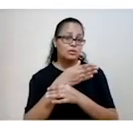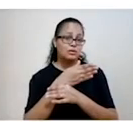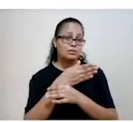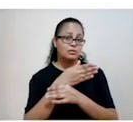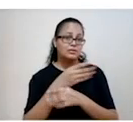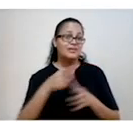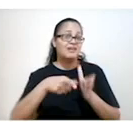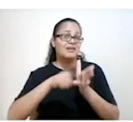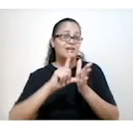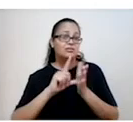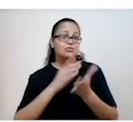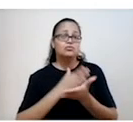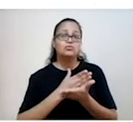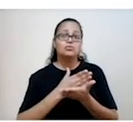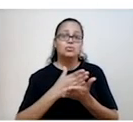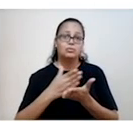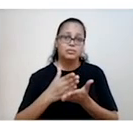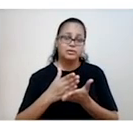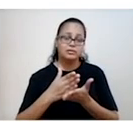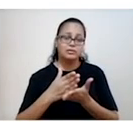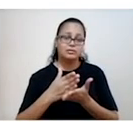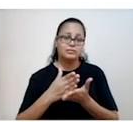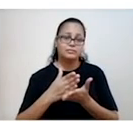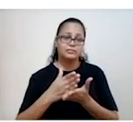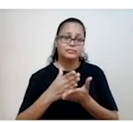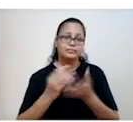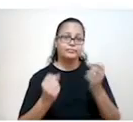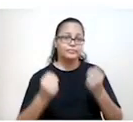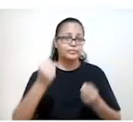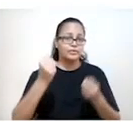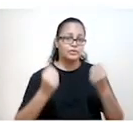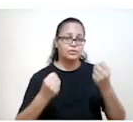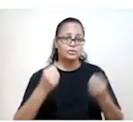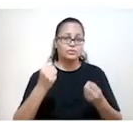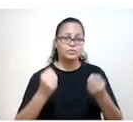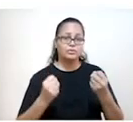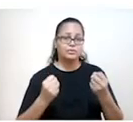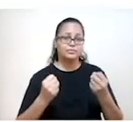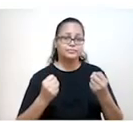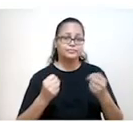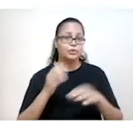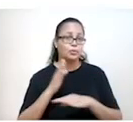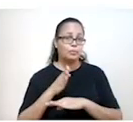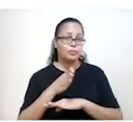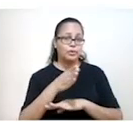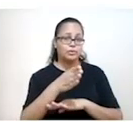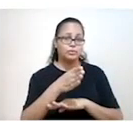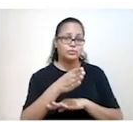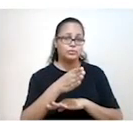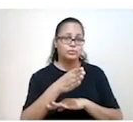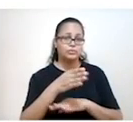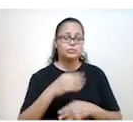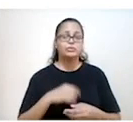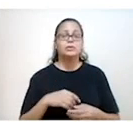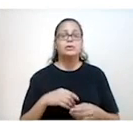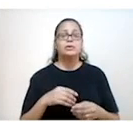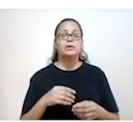iniciar o percurso. Tá, então significa que tem um valor já, se entrou no táxi, é aquele